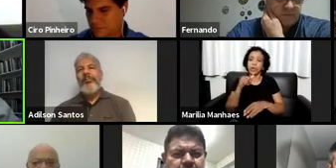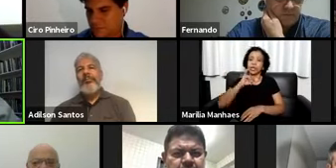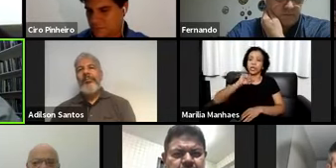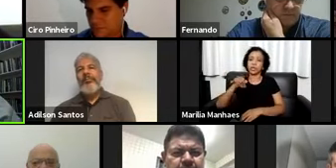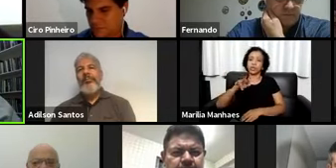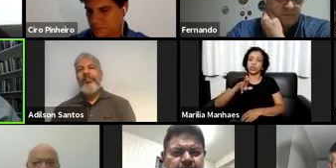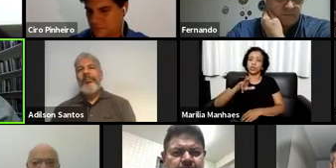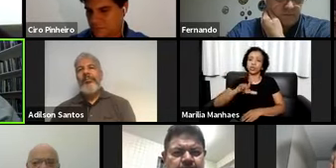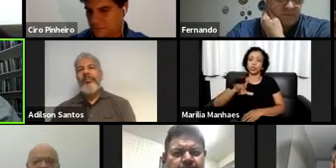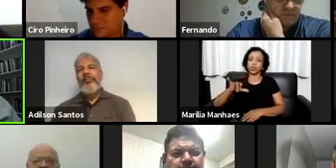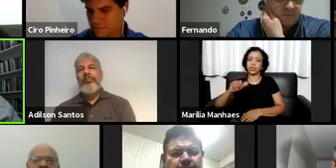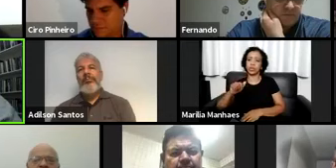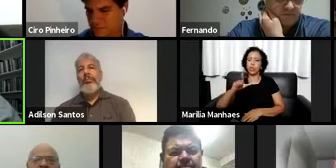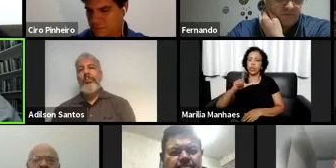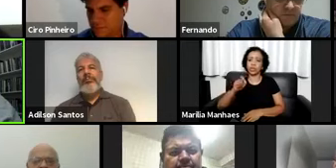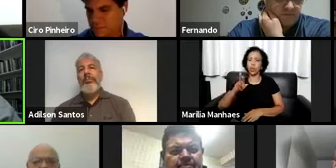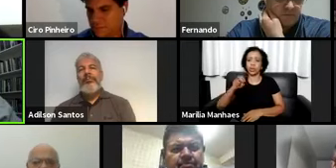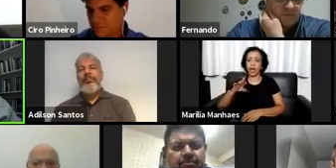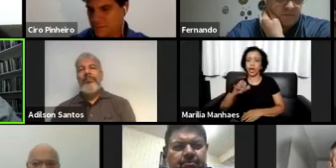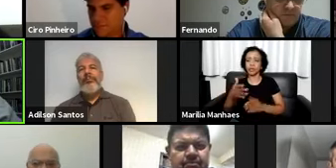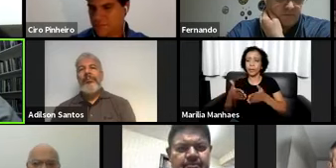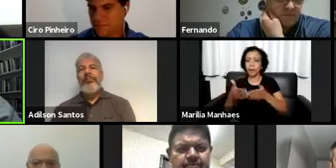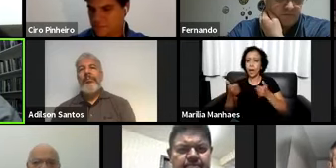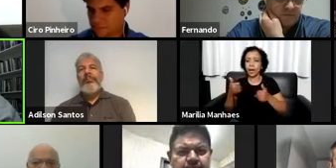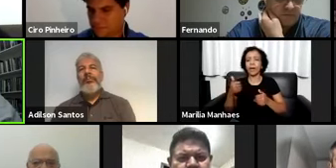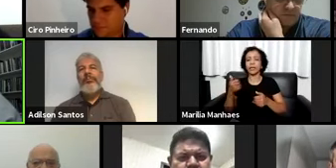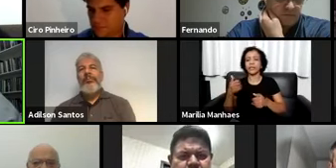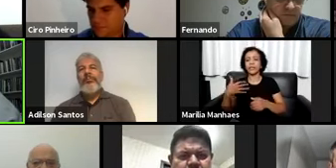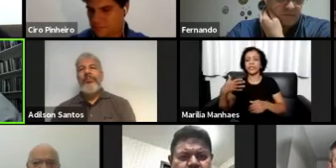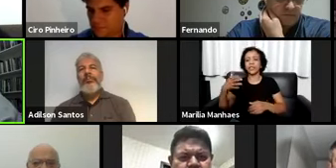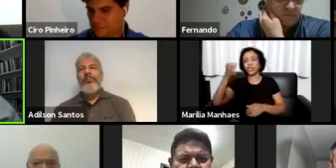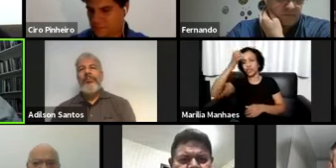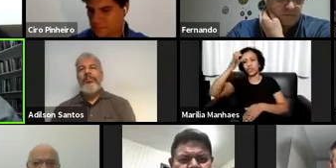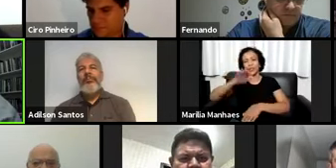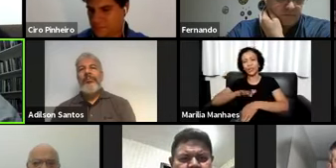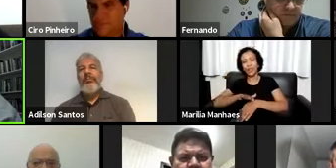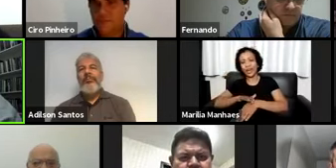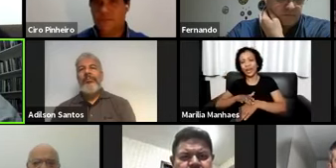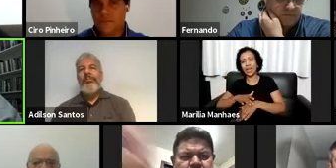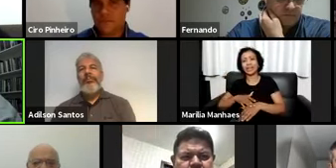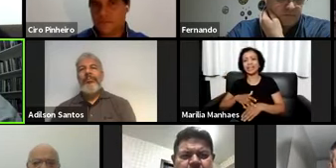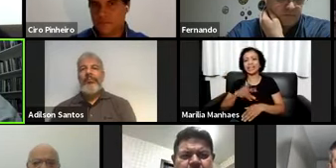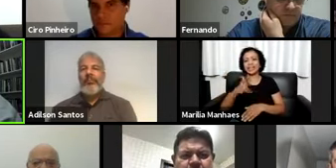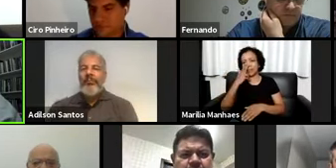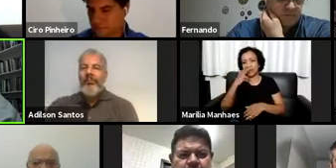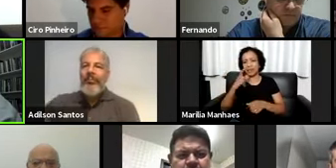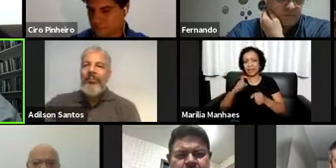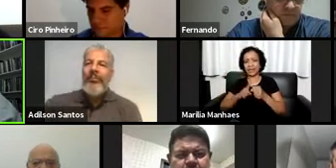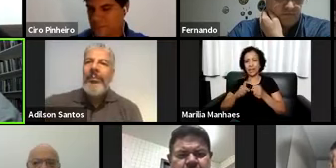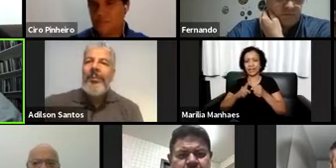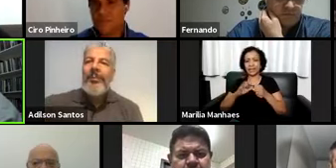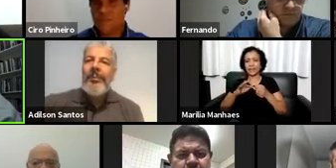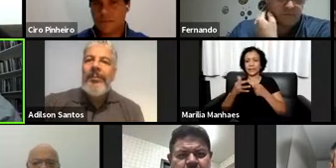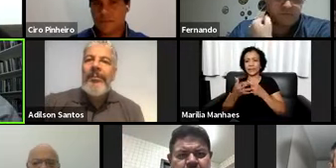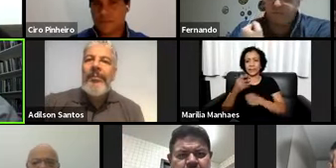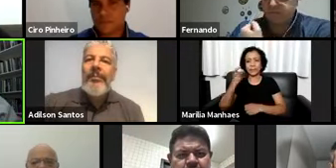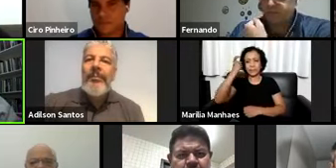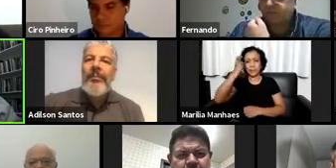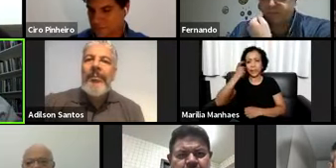ela pede pelo seu tio, que está com febre, e a suspeita também, quer dizer, já vem toda aquela